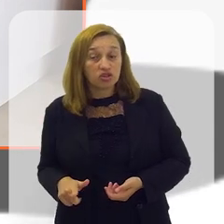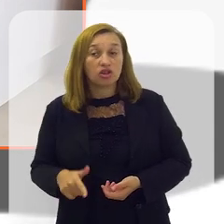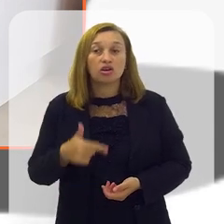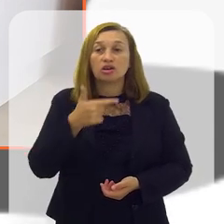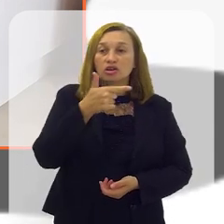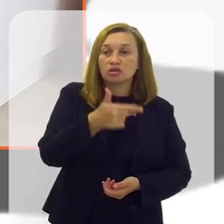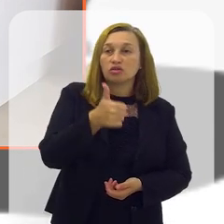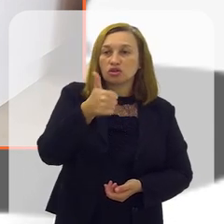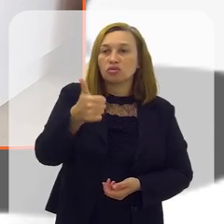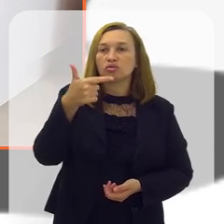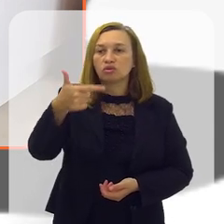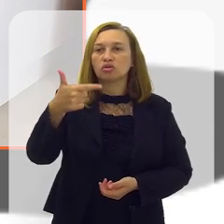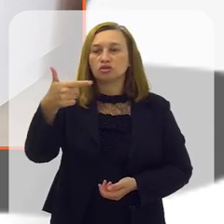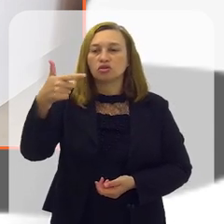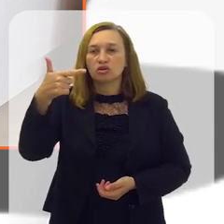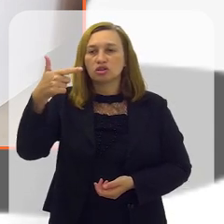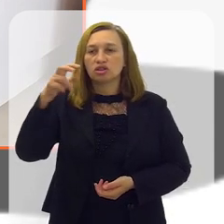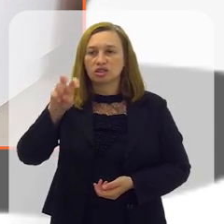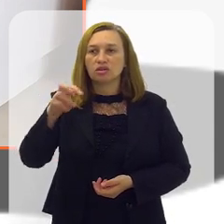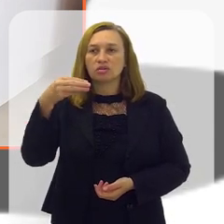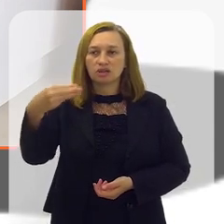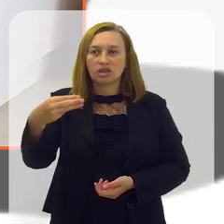Eu vou repetir, tá?